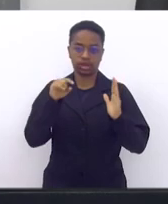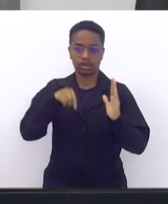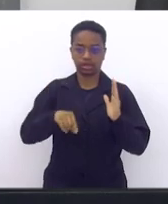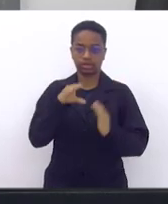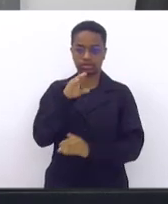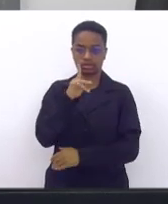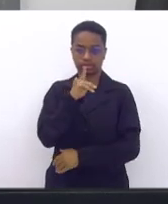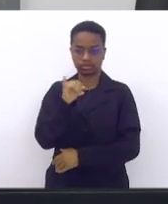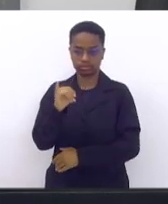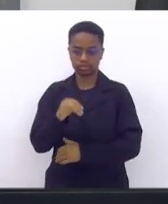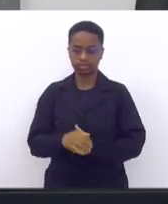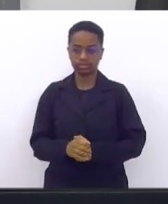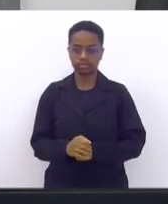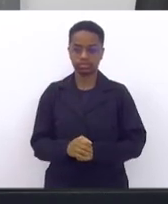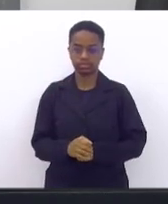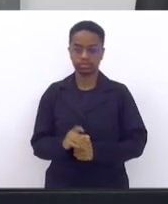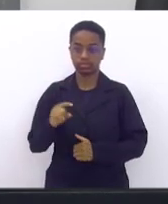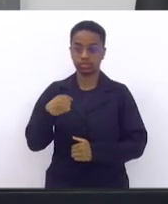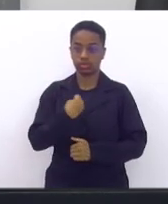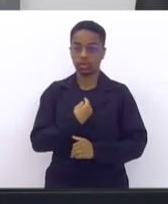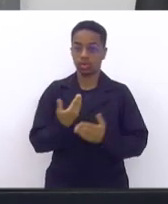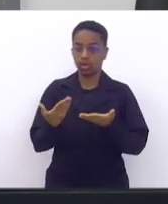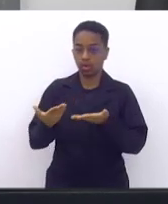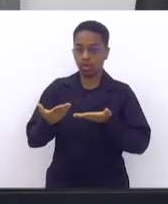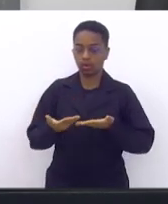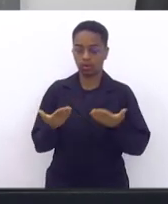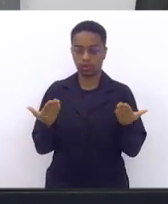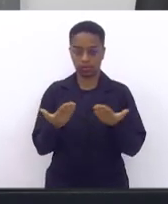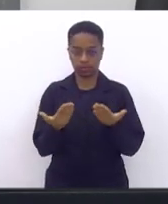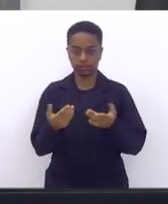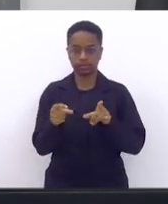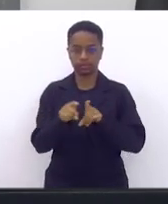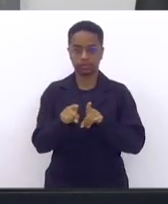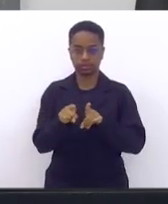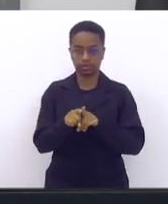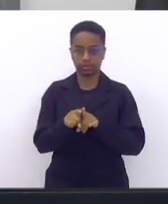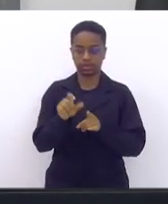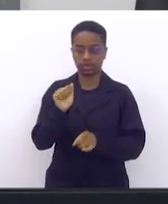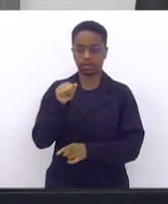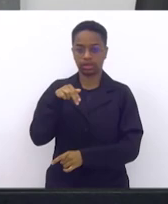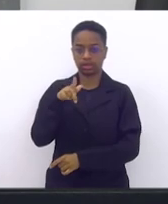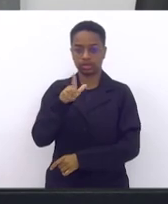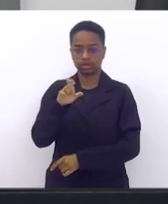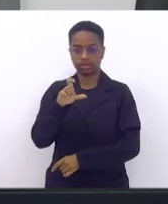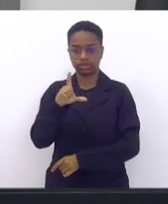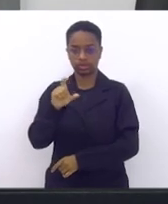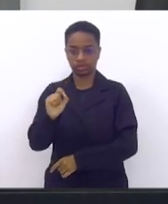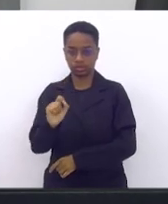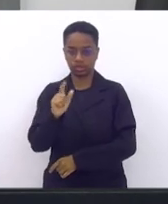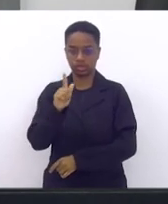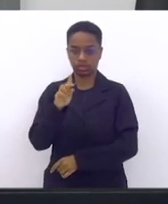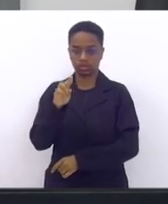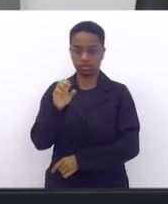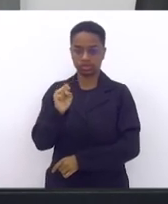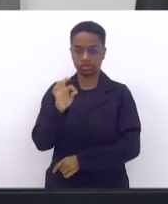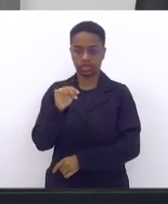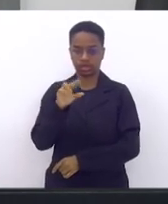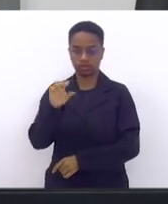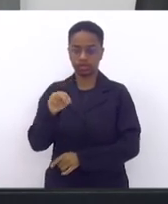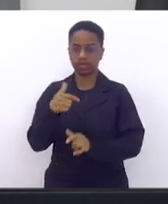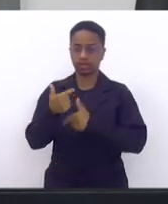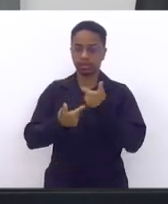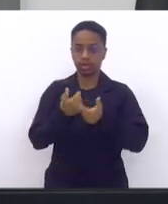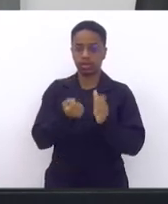CPI. Bom, tínhamos convidado para o dia de hoje também o senhor Ângelo Gustavo Pereira Nobre, que é produtor cultural